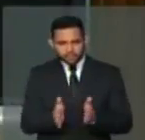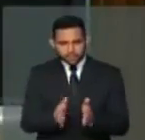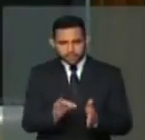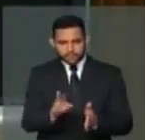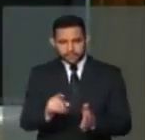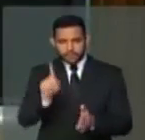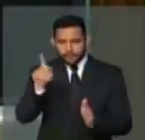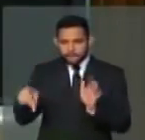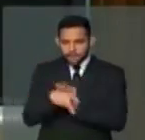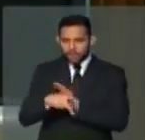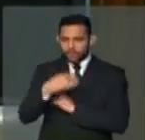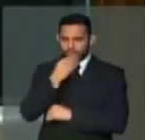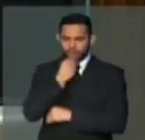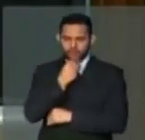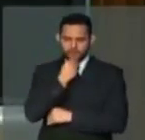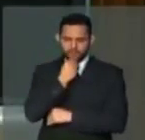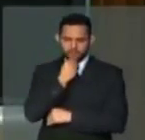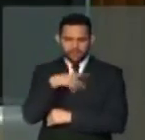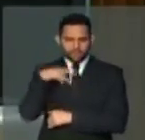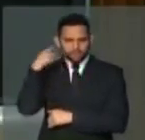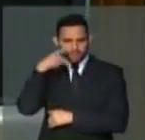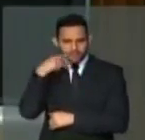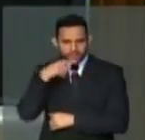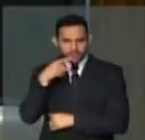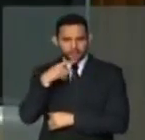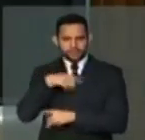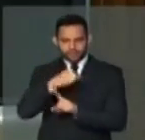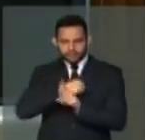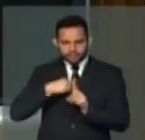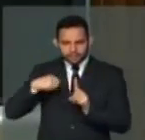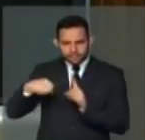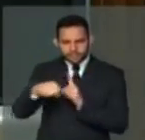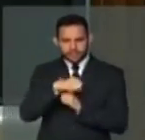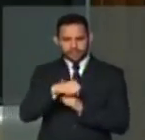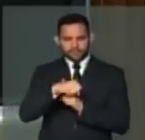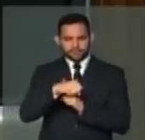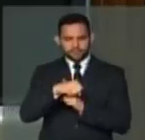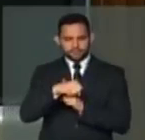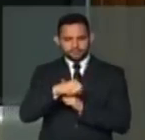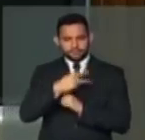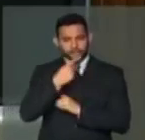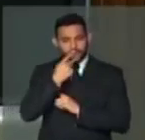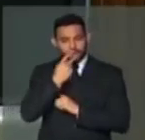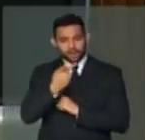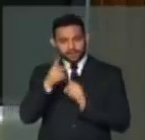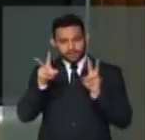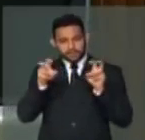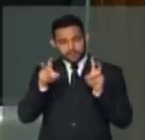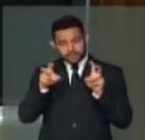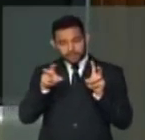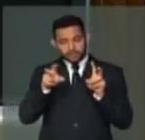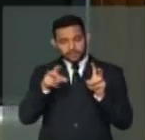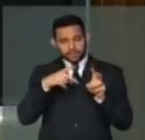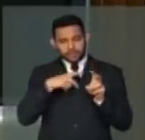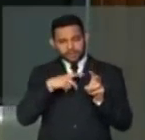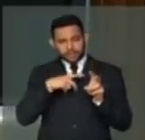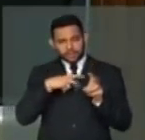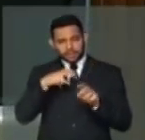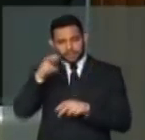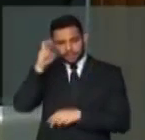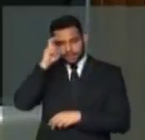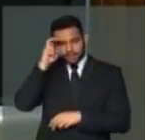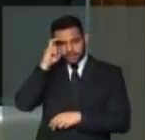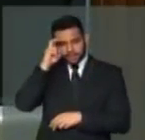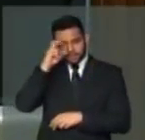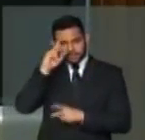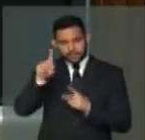do homem, é do político, é da sociedade. E eu vou falar sobre isso aqui na quinta-feira,